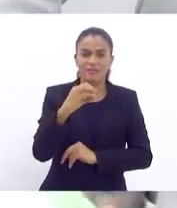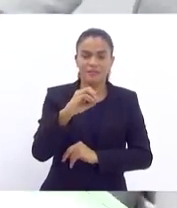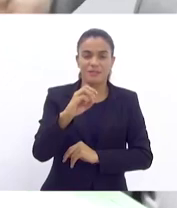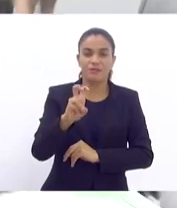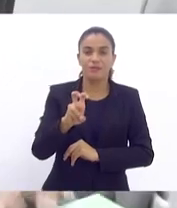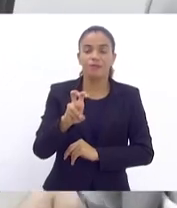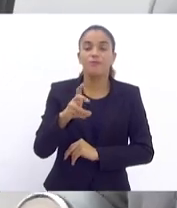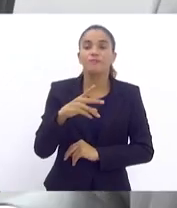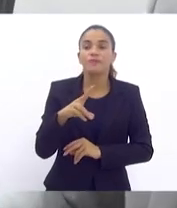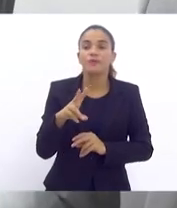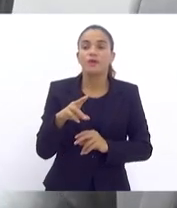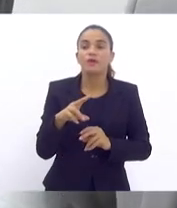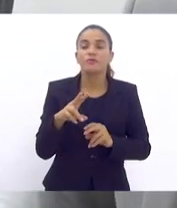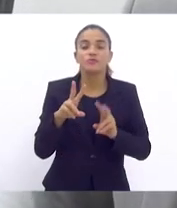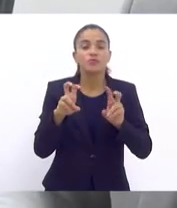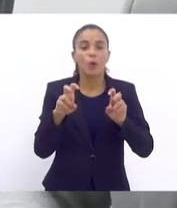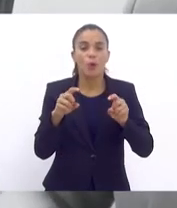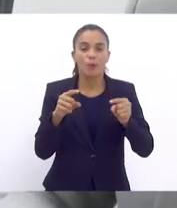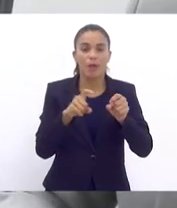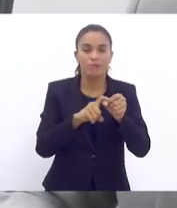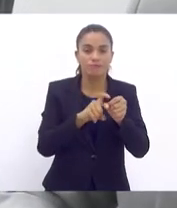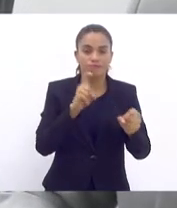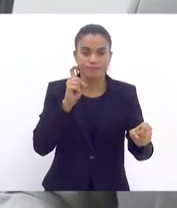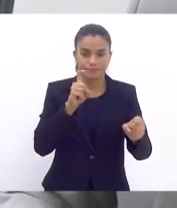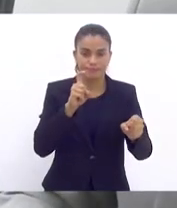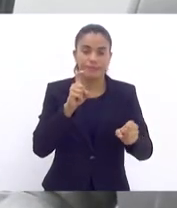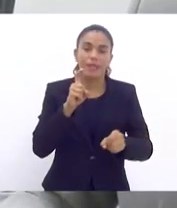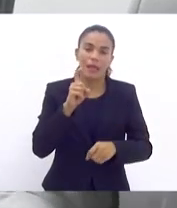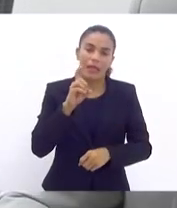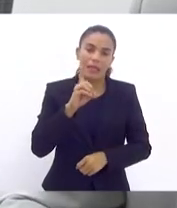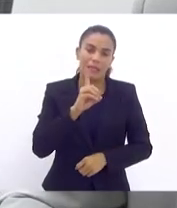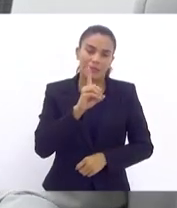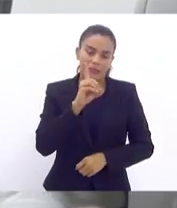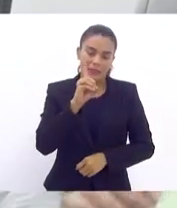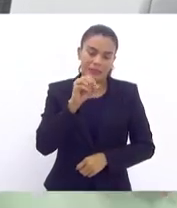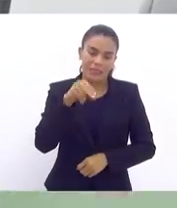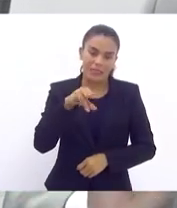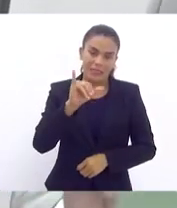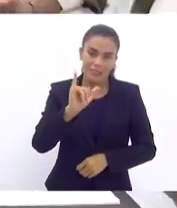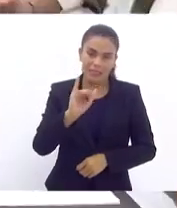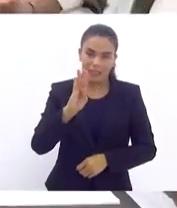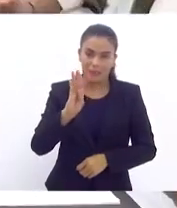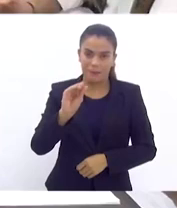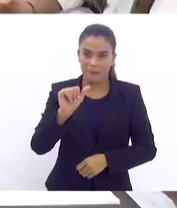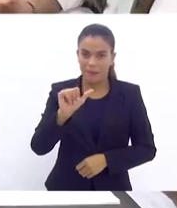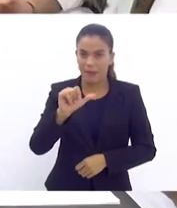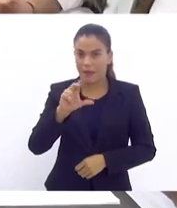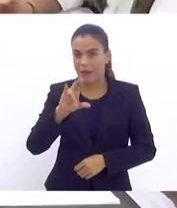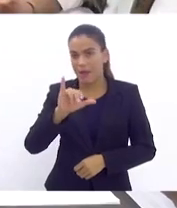a desconexão para aparecer Deputado Vinícius cozzolino